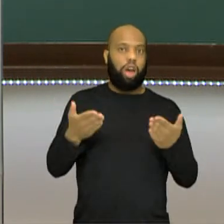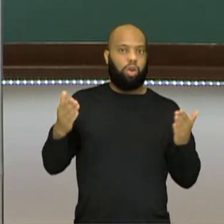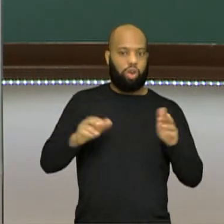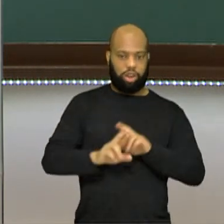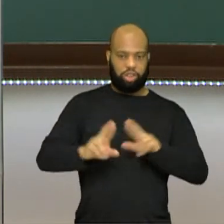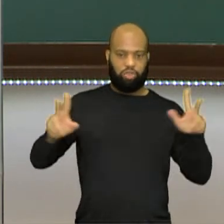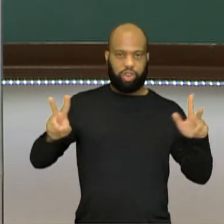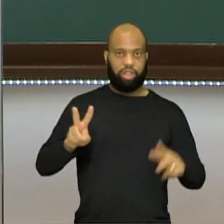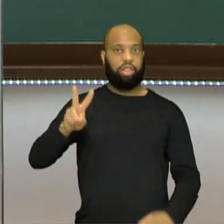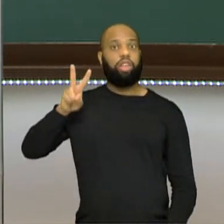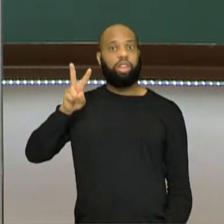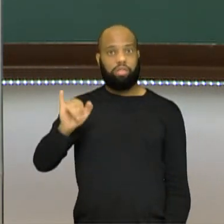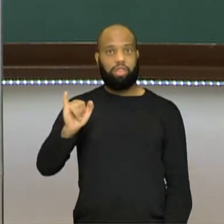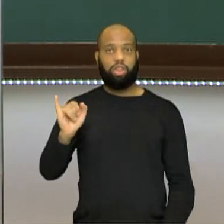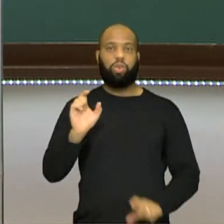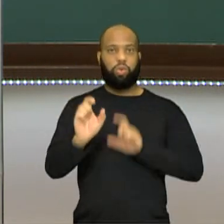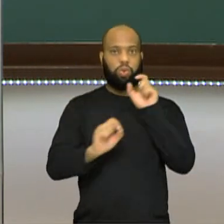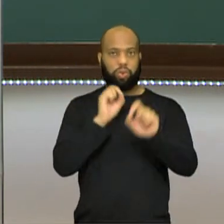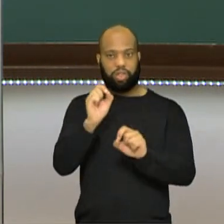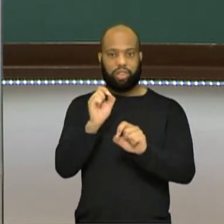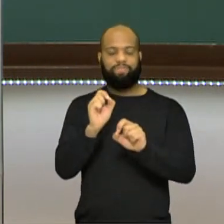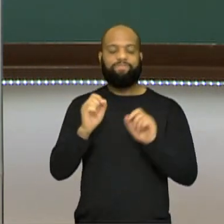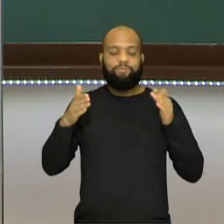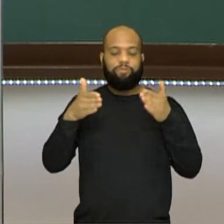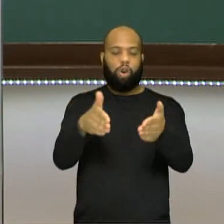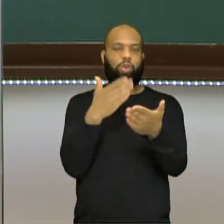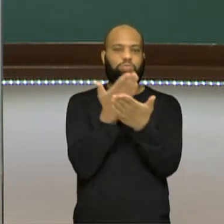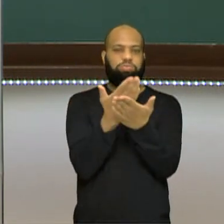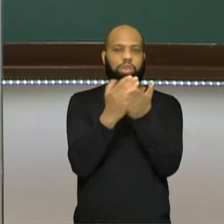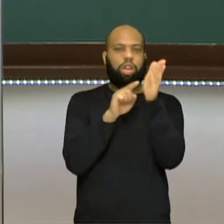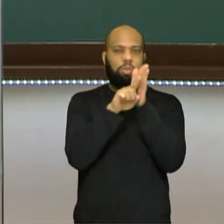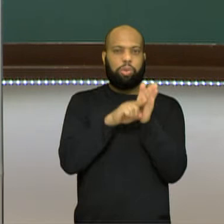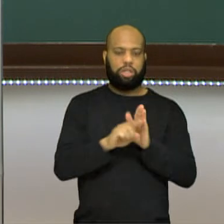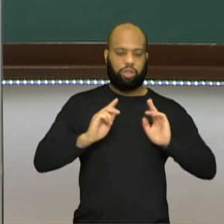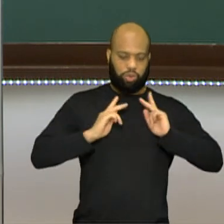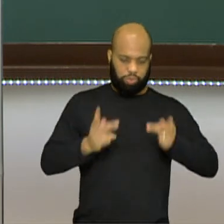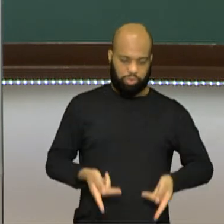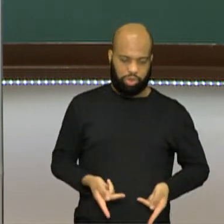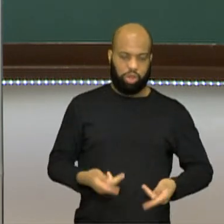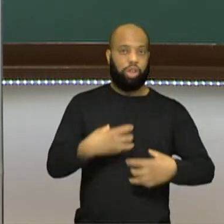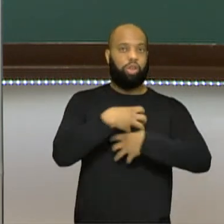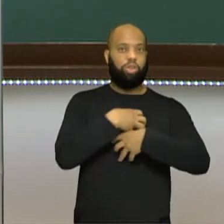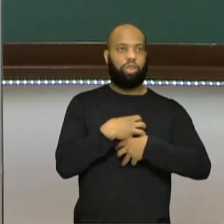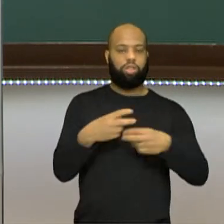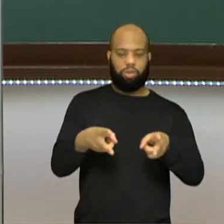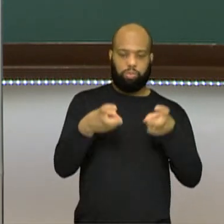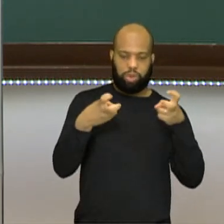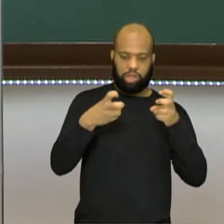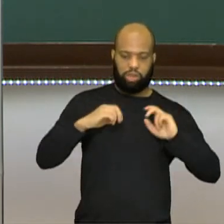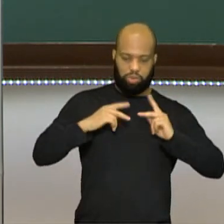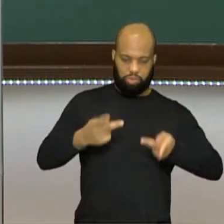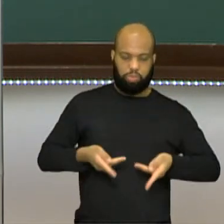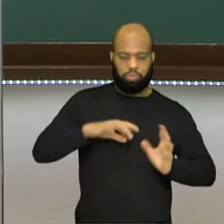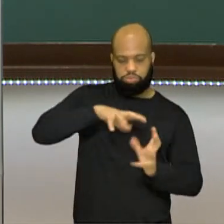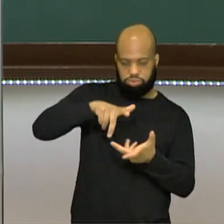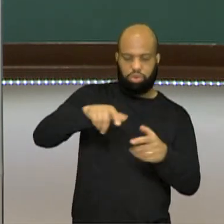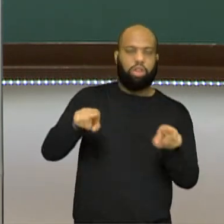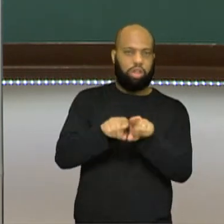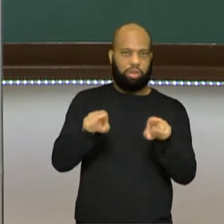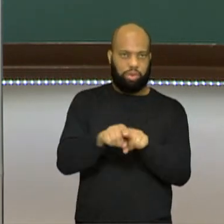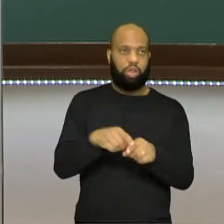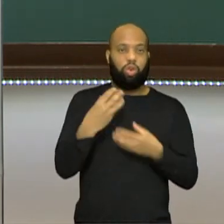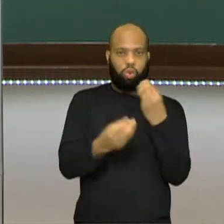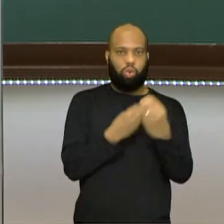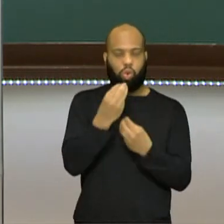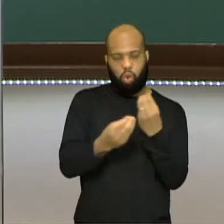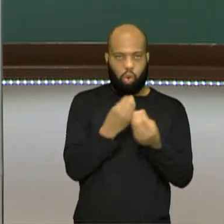vamos recorrer ao ser humano, às suas pesquisas, ao seu formato de ver o mundo e principalmente, como ele